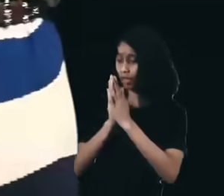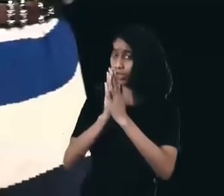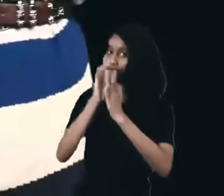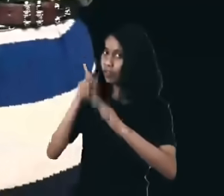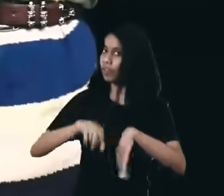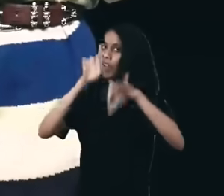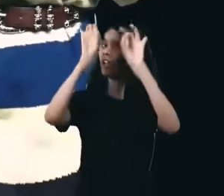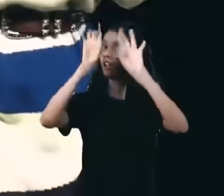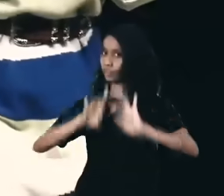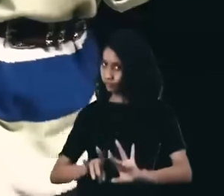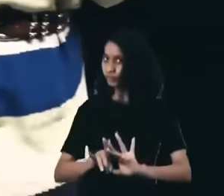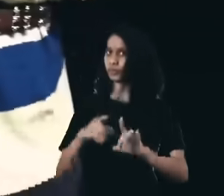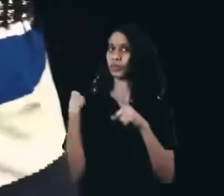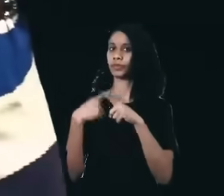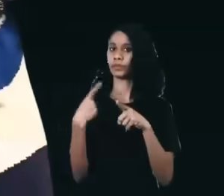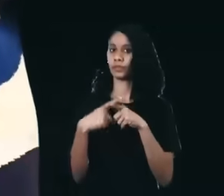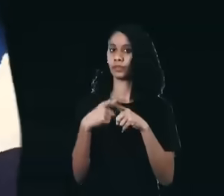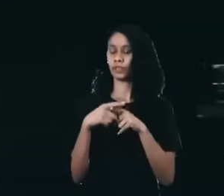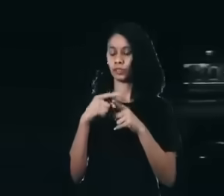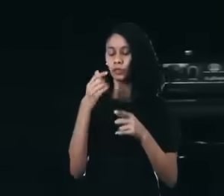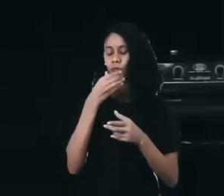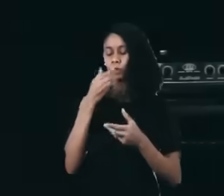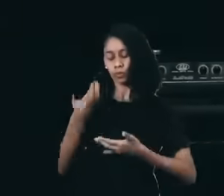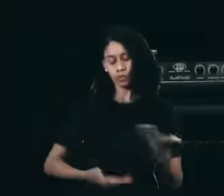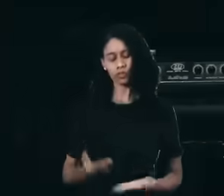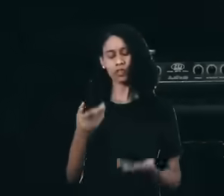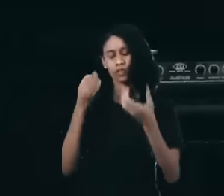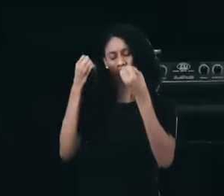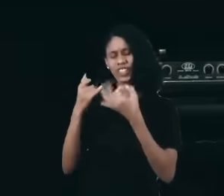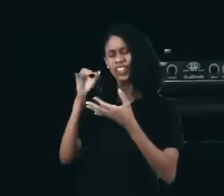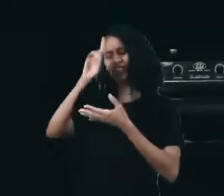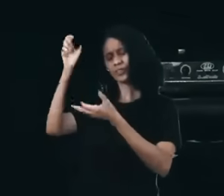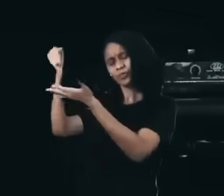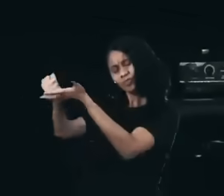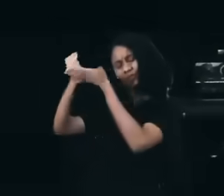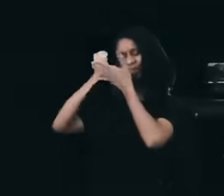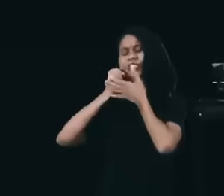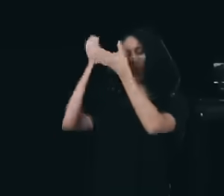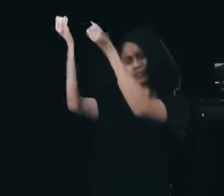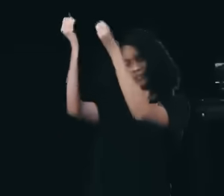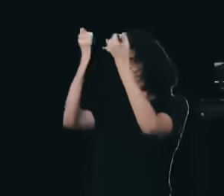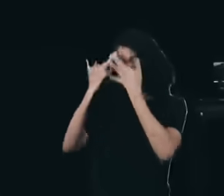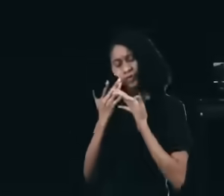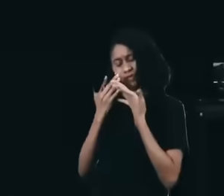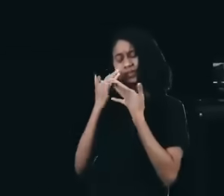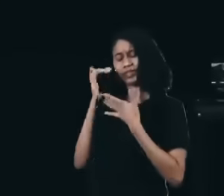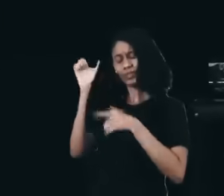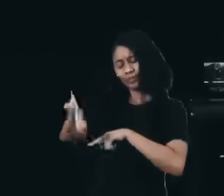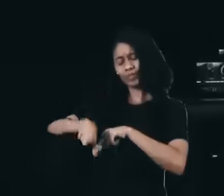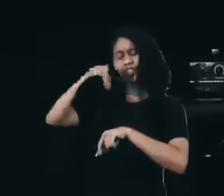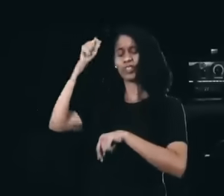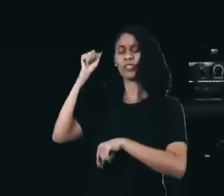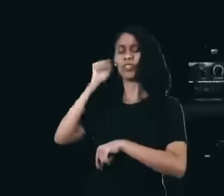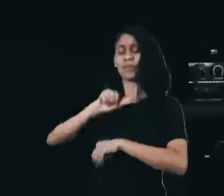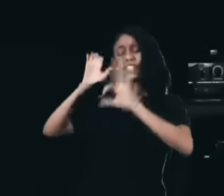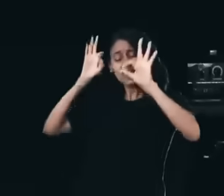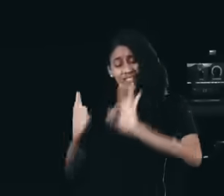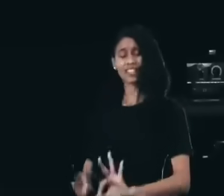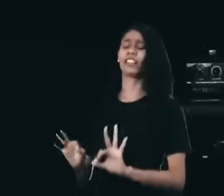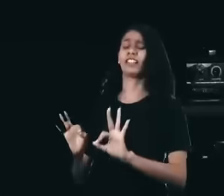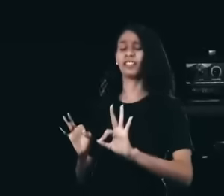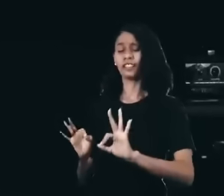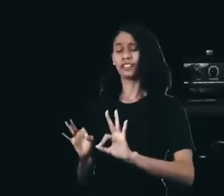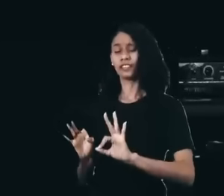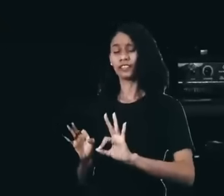muito especial, porque quando Eliezer diz: Deus, me ajuda, me dá graça para escolher a mulher adequada, a mulher